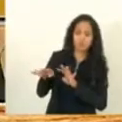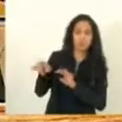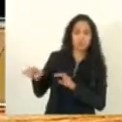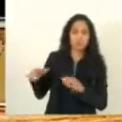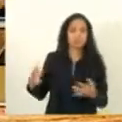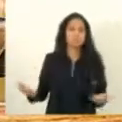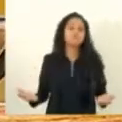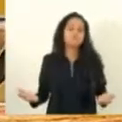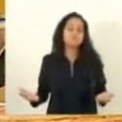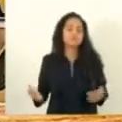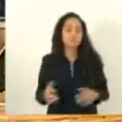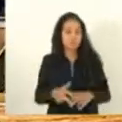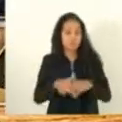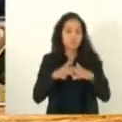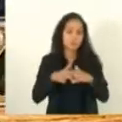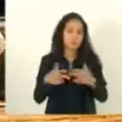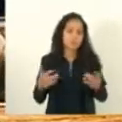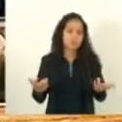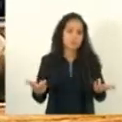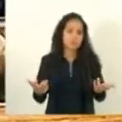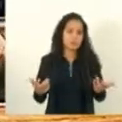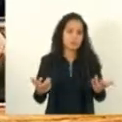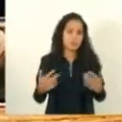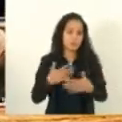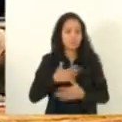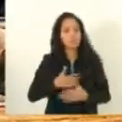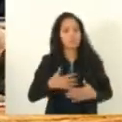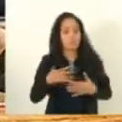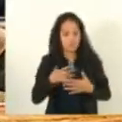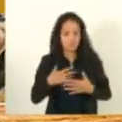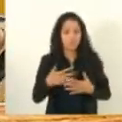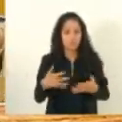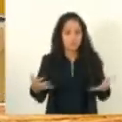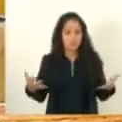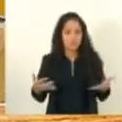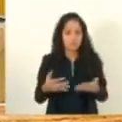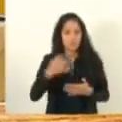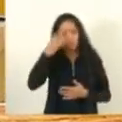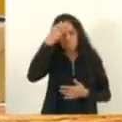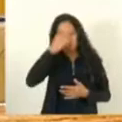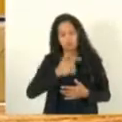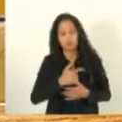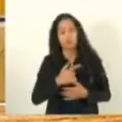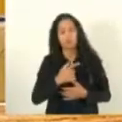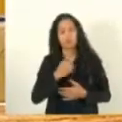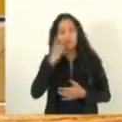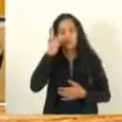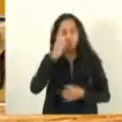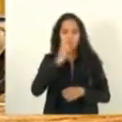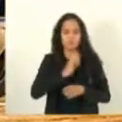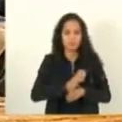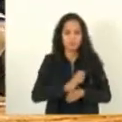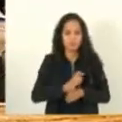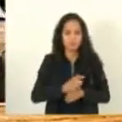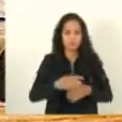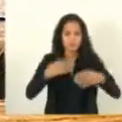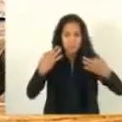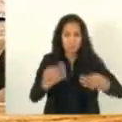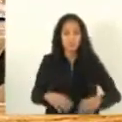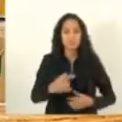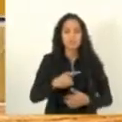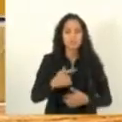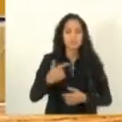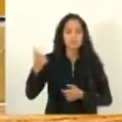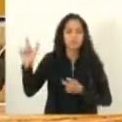fica aqui, então, a minha satisfação como deputado estadual, e tenho certeza, os